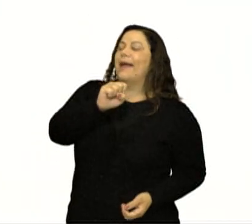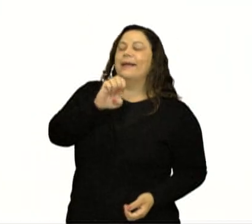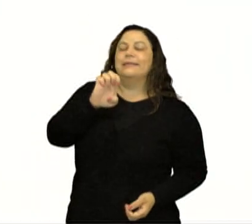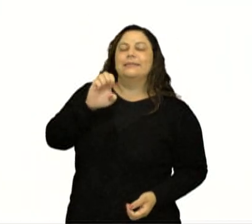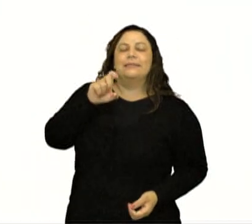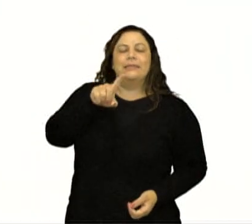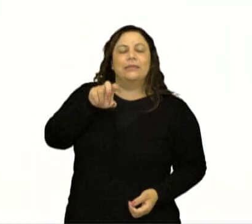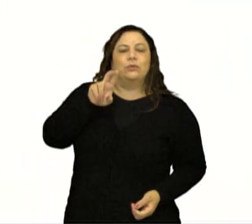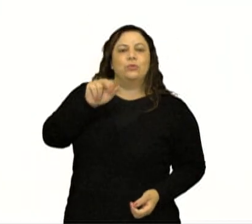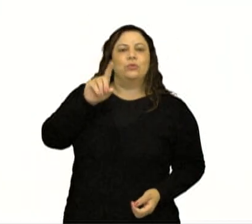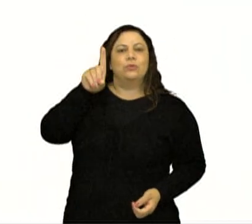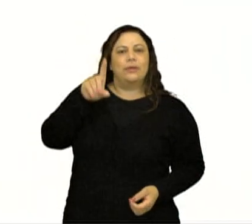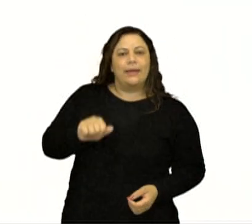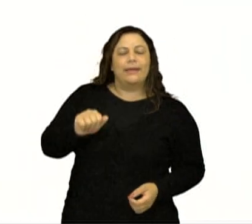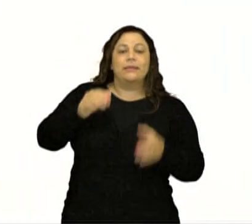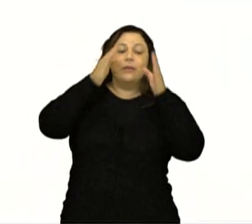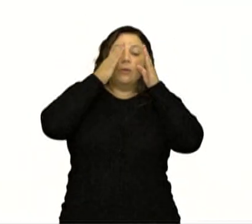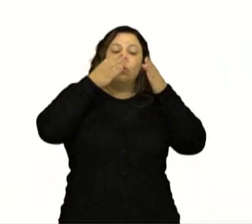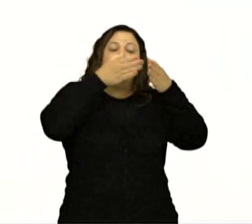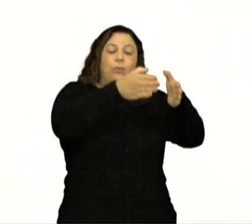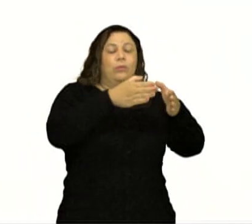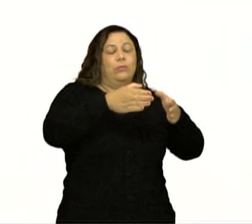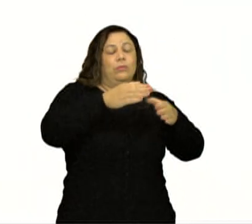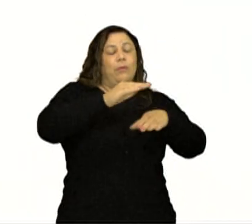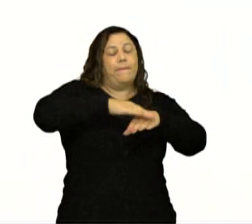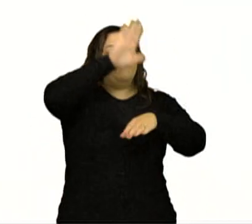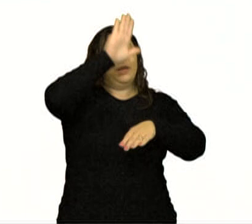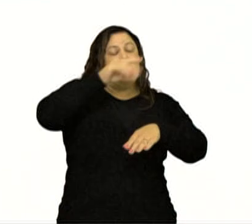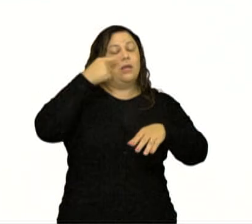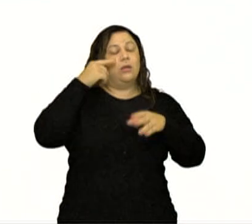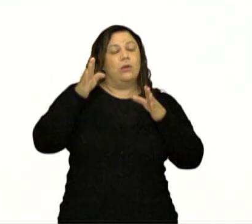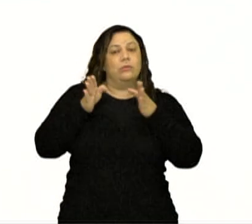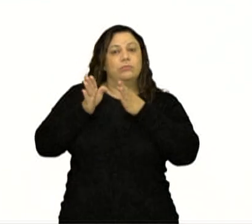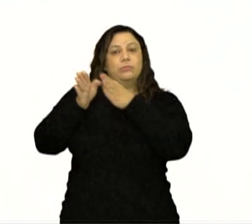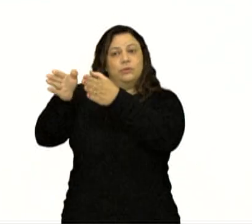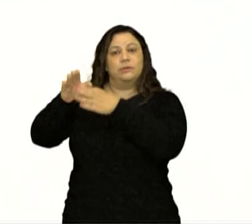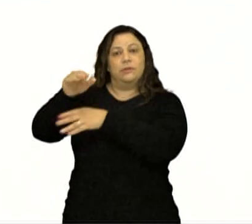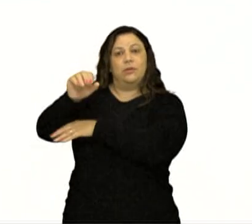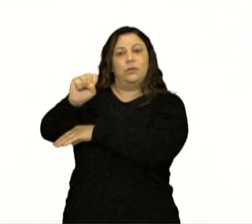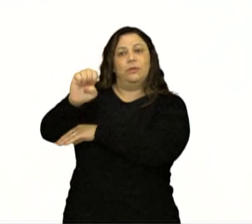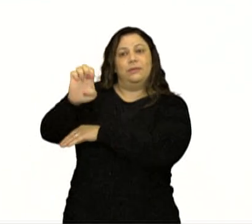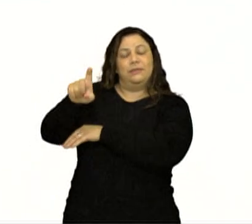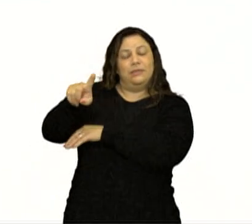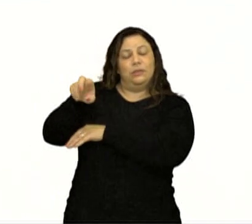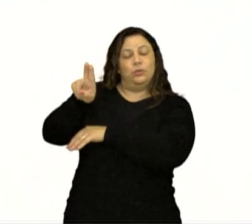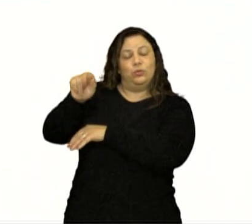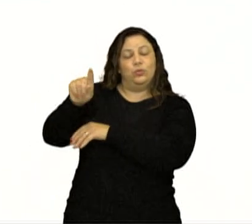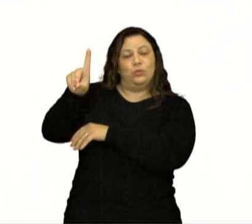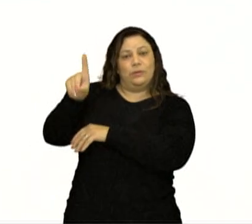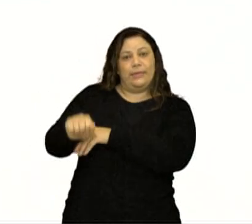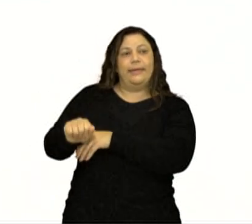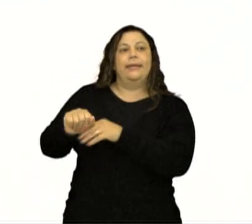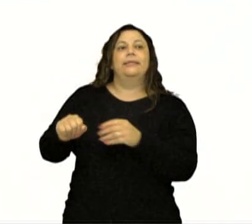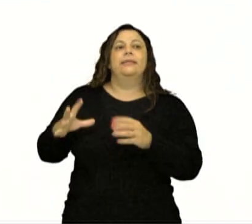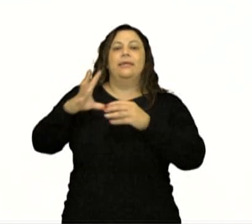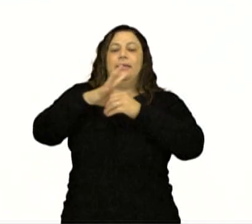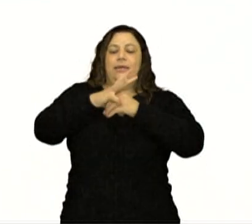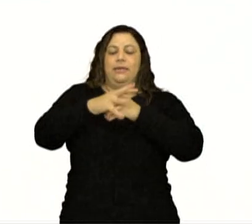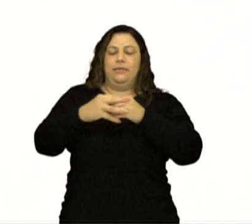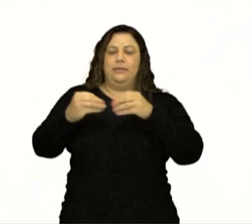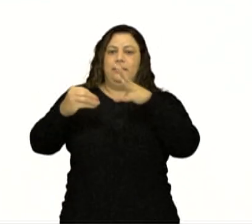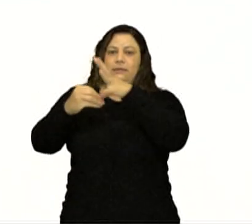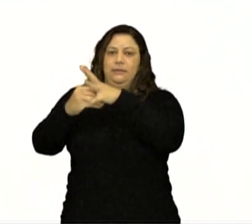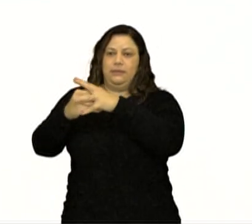nosso foco maior é entender os processos de divisão sexuada aqui no caso, né? Com a divisão, né? Separando